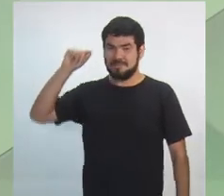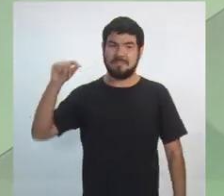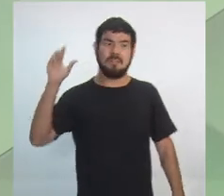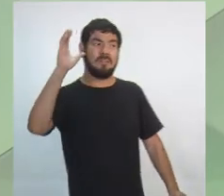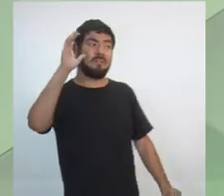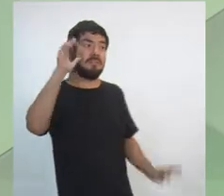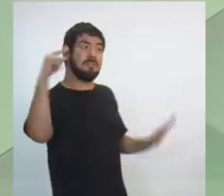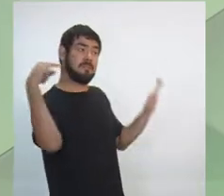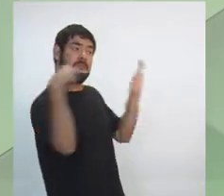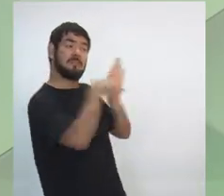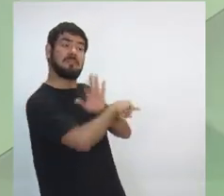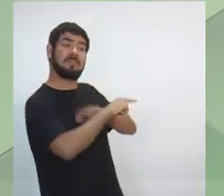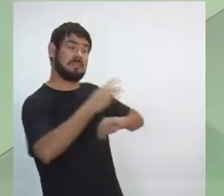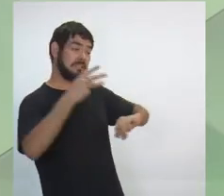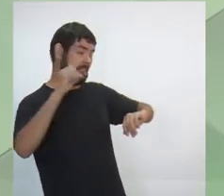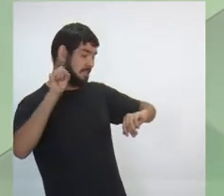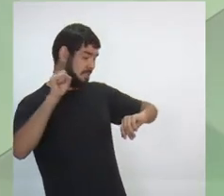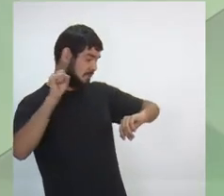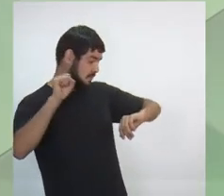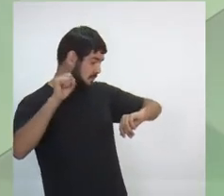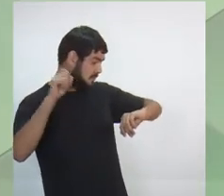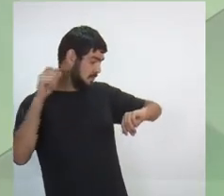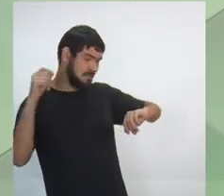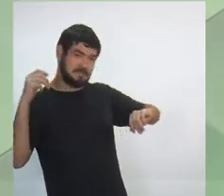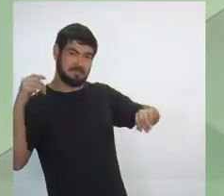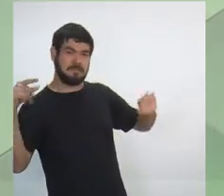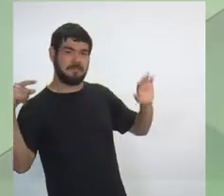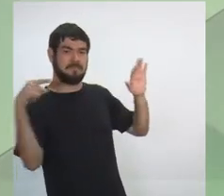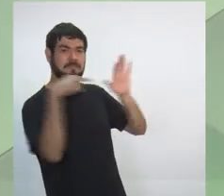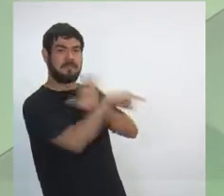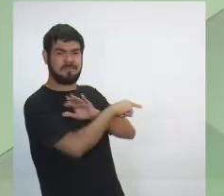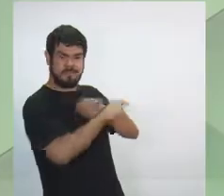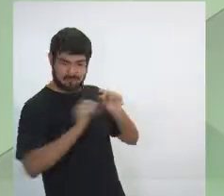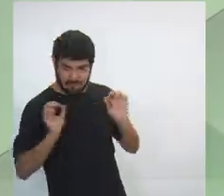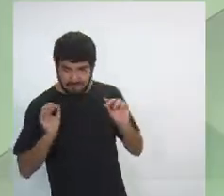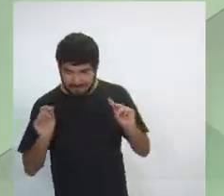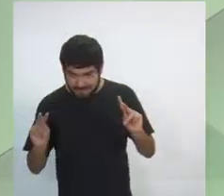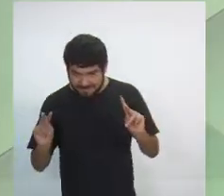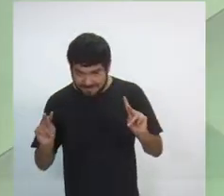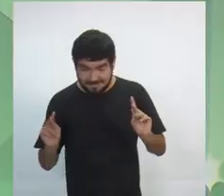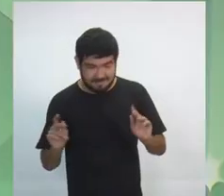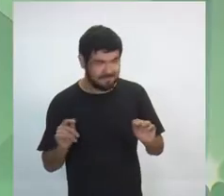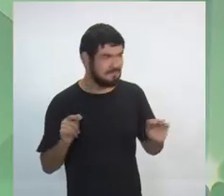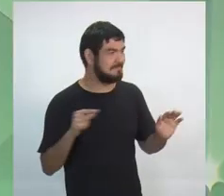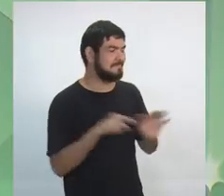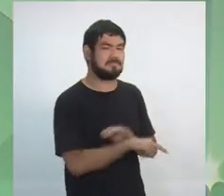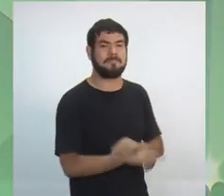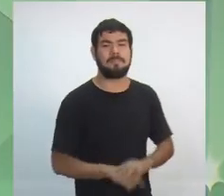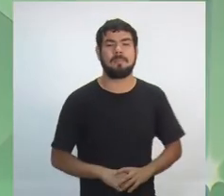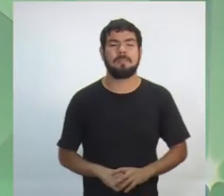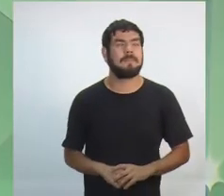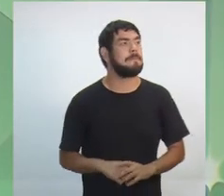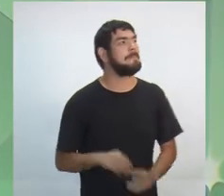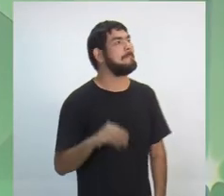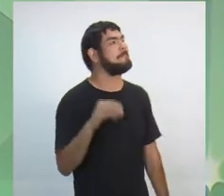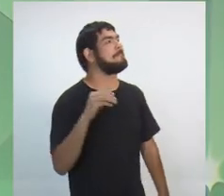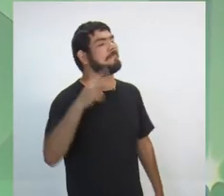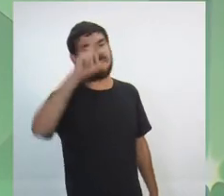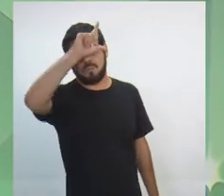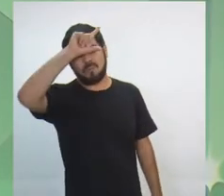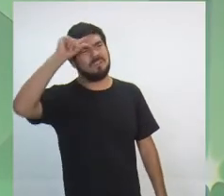vai fazer o questionamento agora para o candidato Wilson Lima. Pronta, candidata? Vamos lá. Candidato Wilson, eu